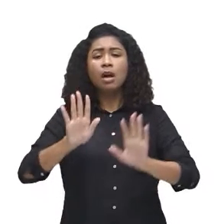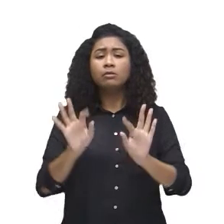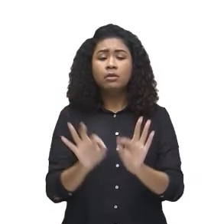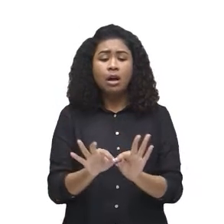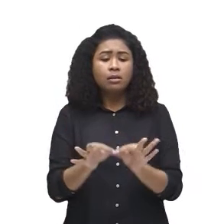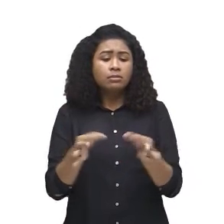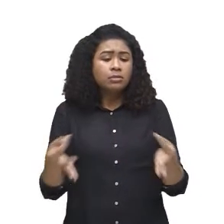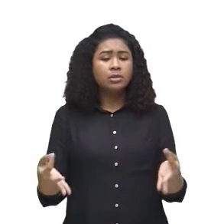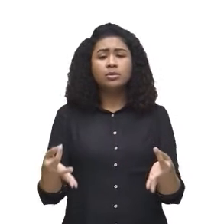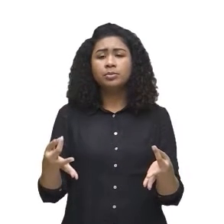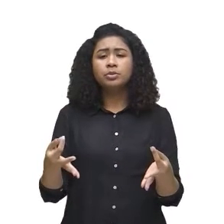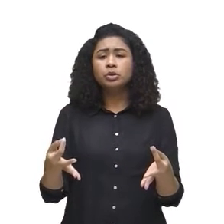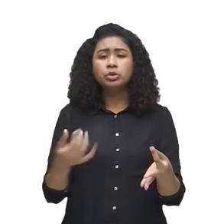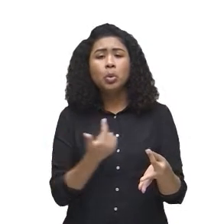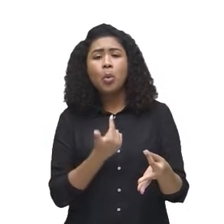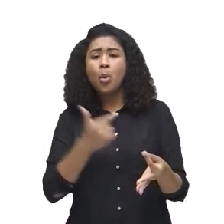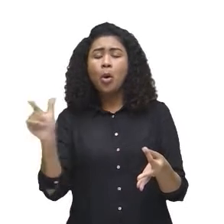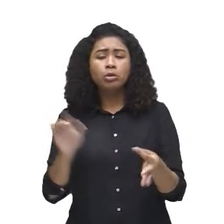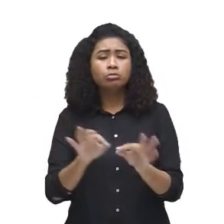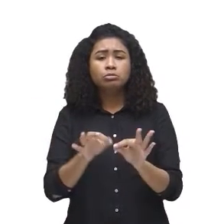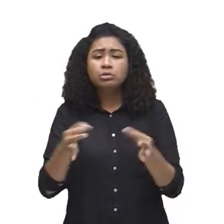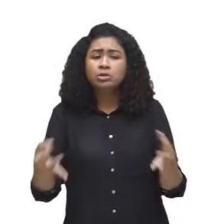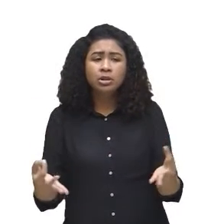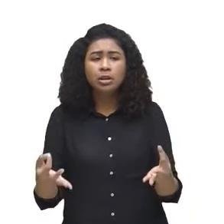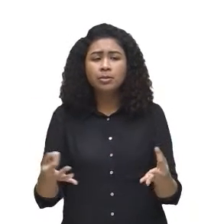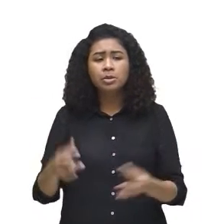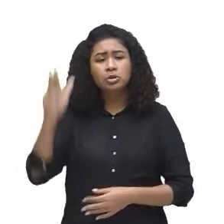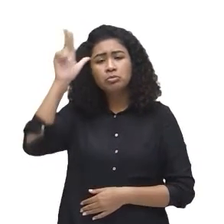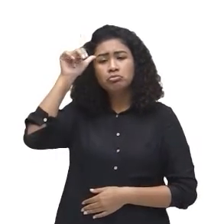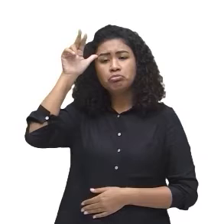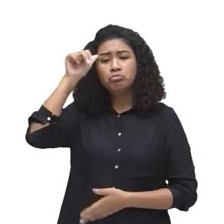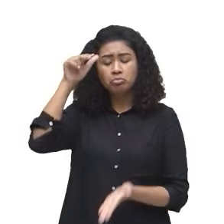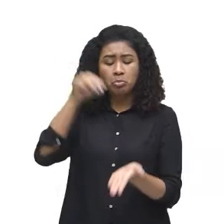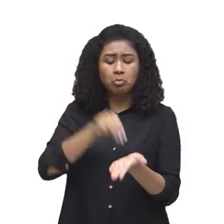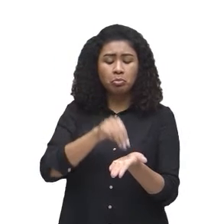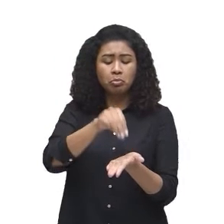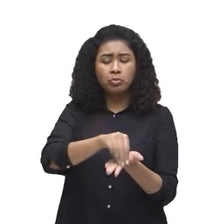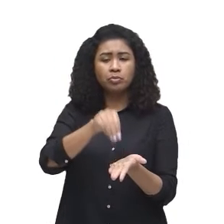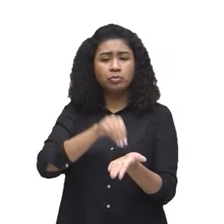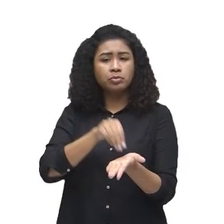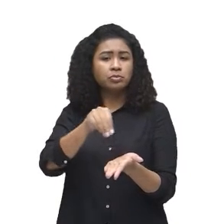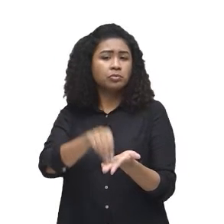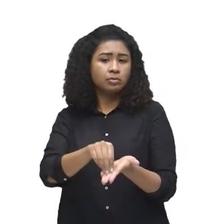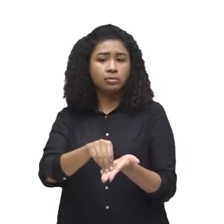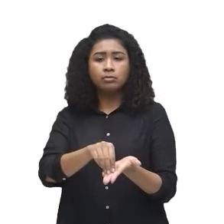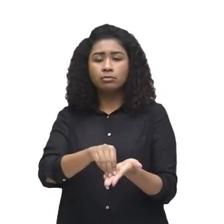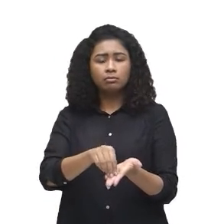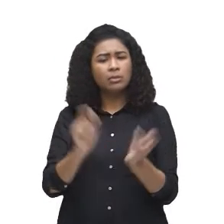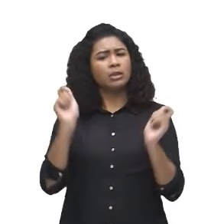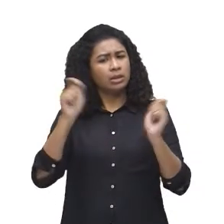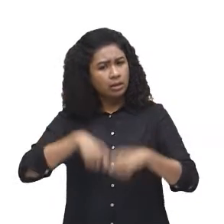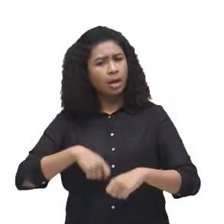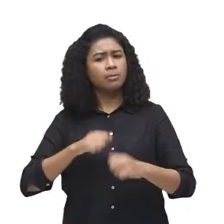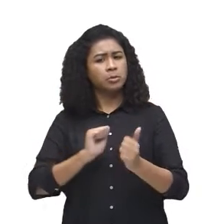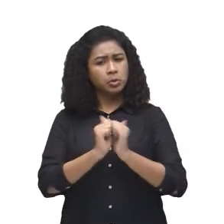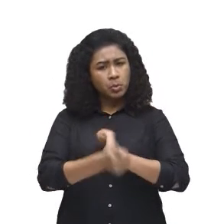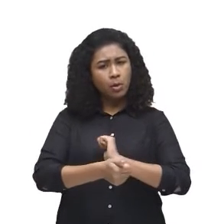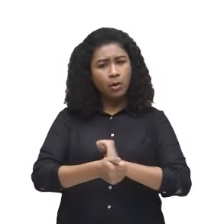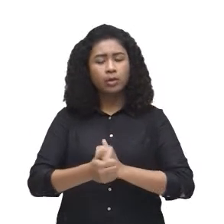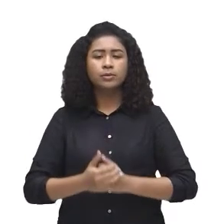xadrez pode até mesmo entrar nessa definição. Olha só, reflitam junto comigo. Nós não temos dois